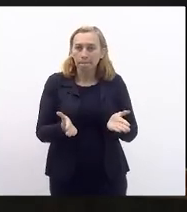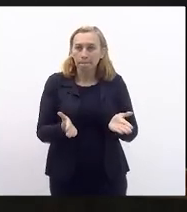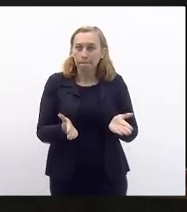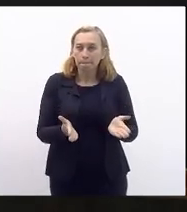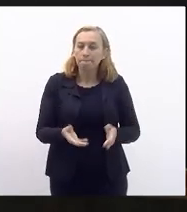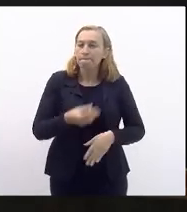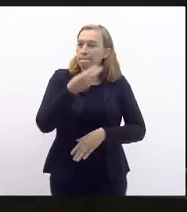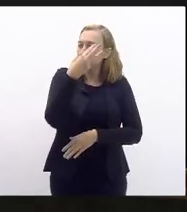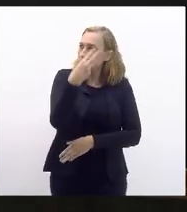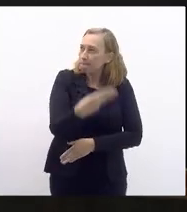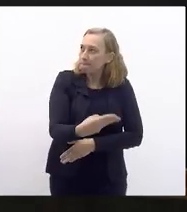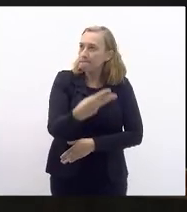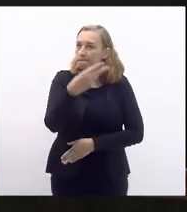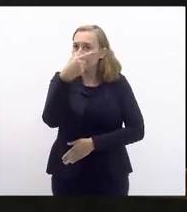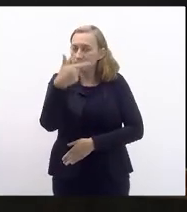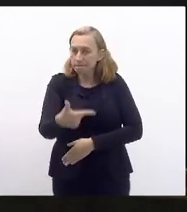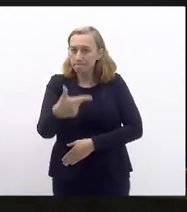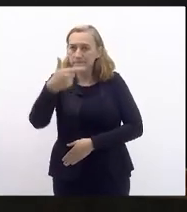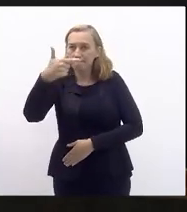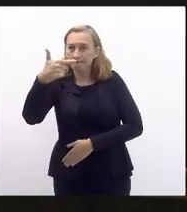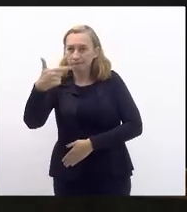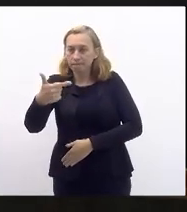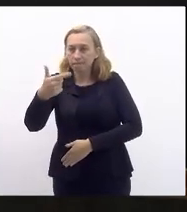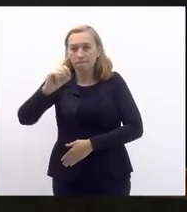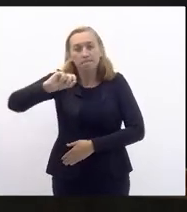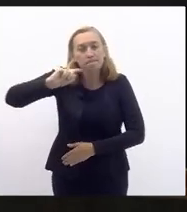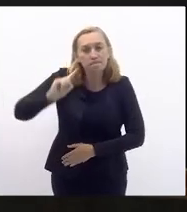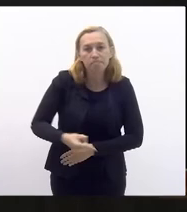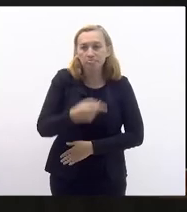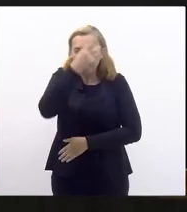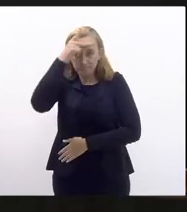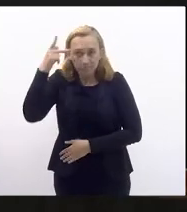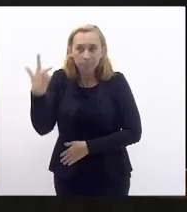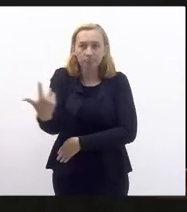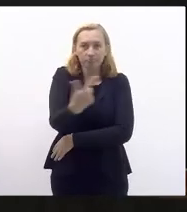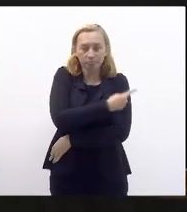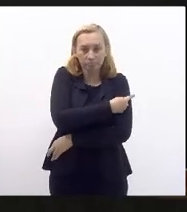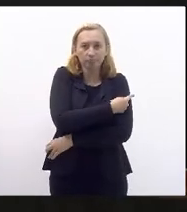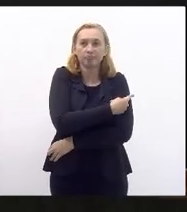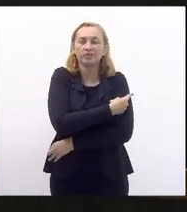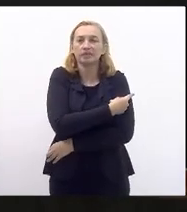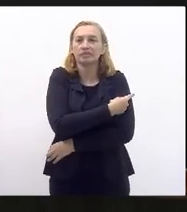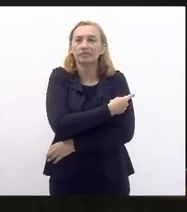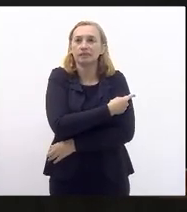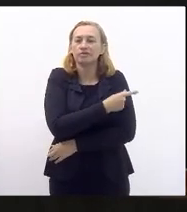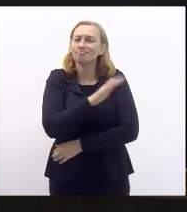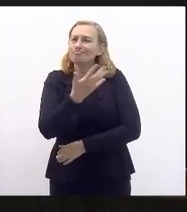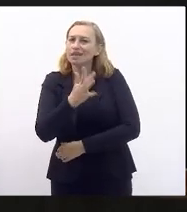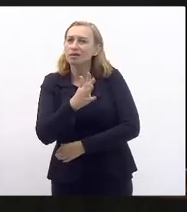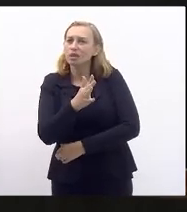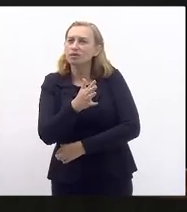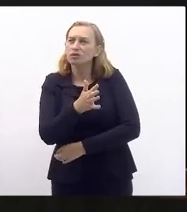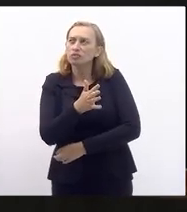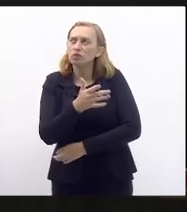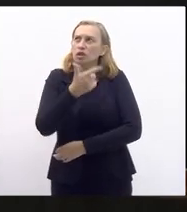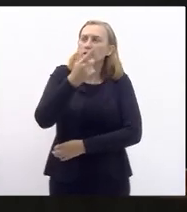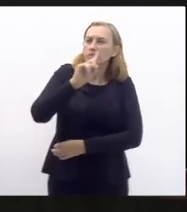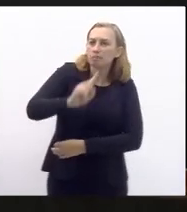de 320 mil pessoas foram vacinadas e aproximadamente